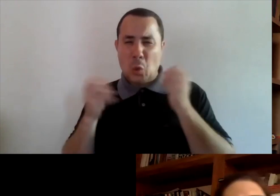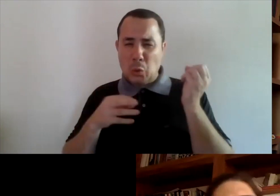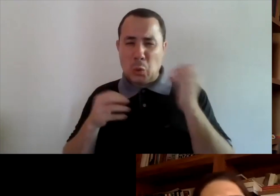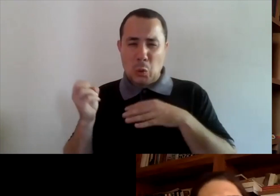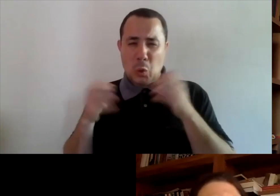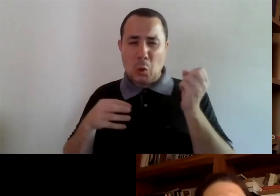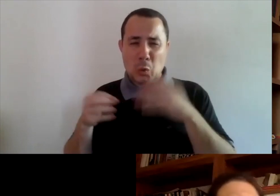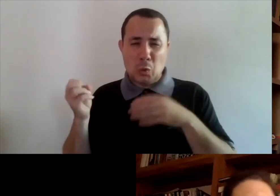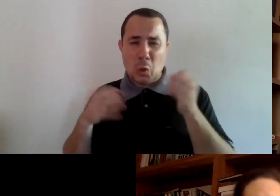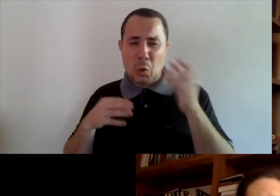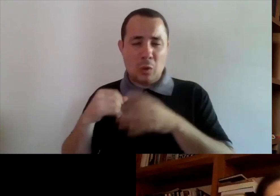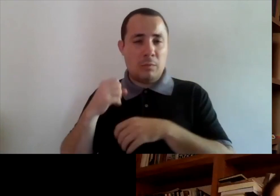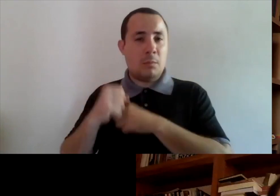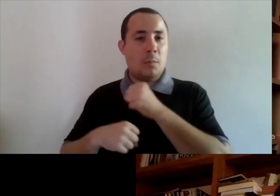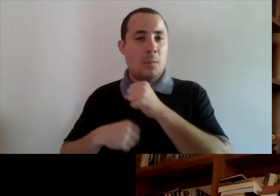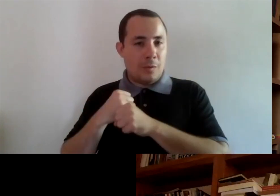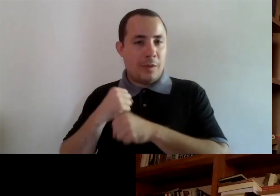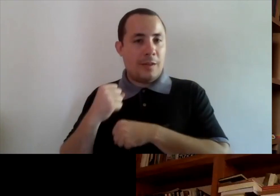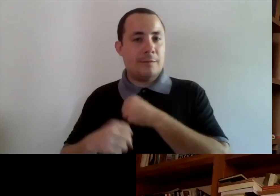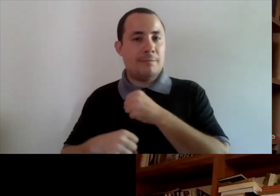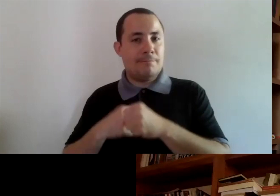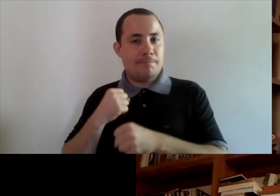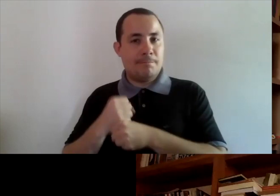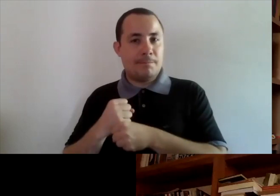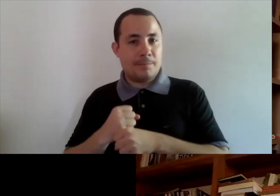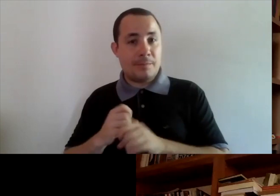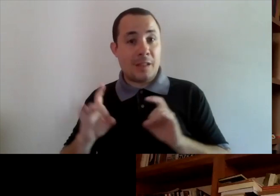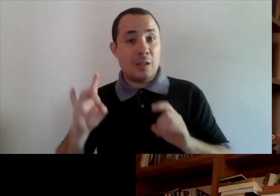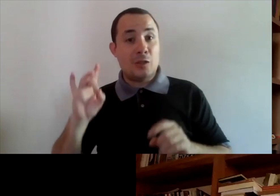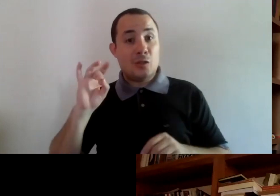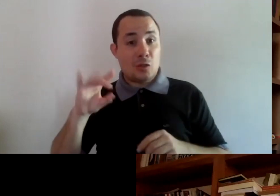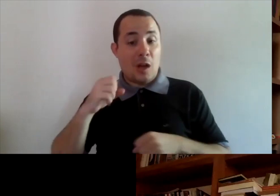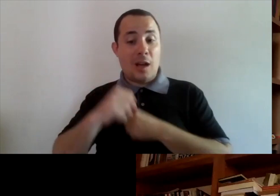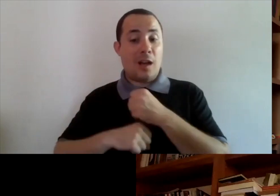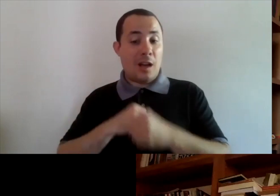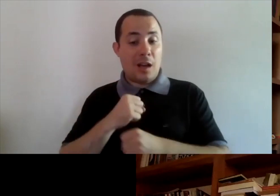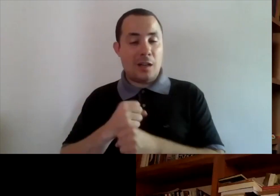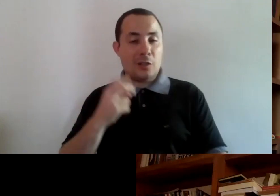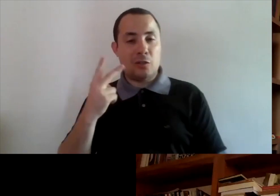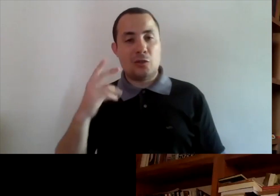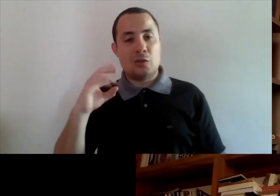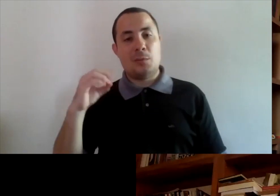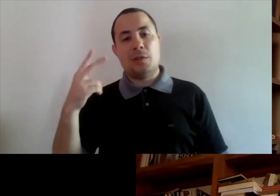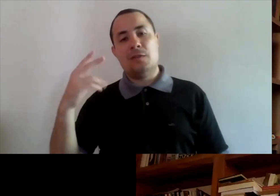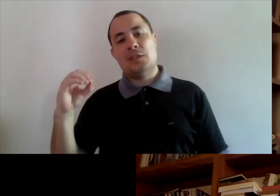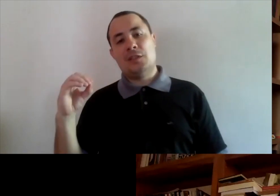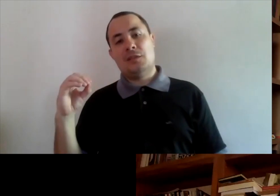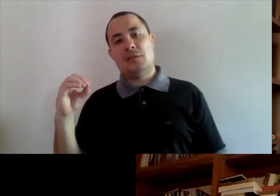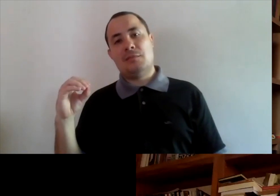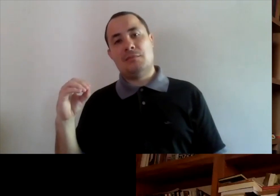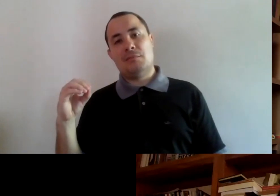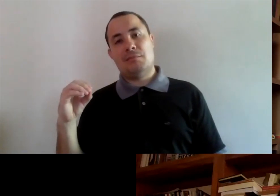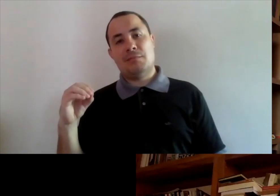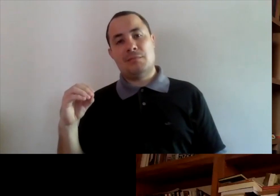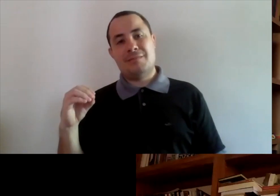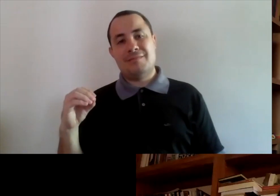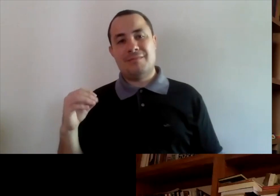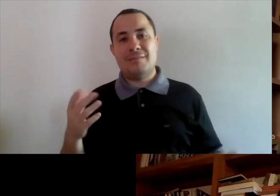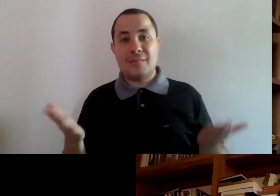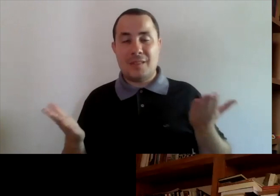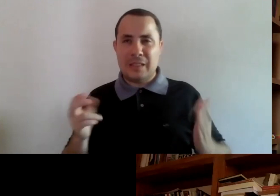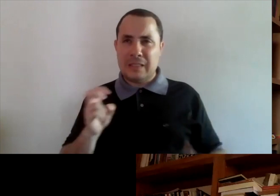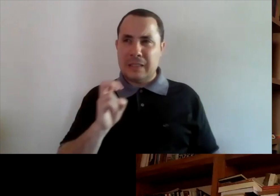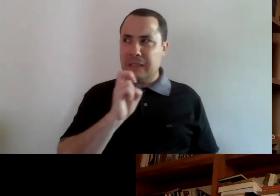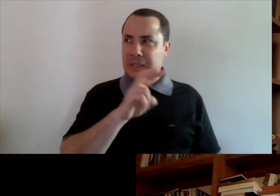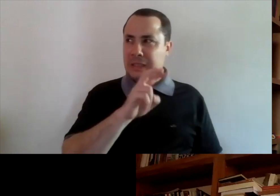que chegaram até esse prêmio, só desse prêmio e só no ano de 2020. Então, é um cenário bastante intenso,